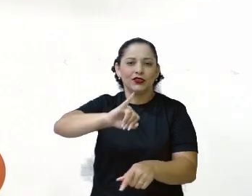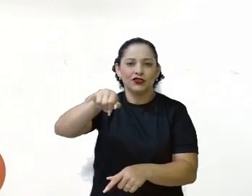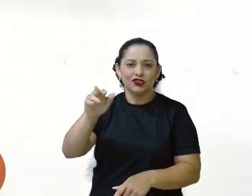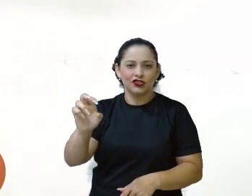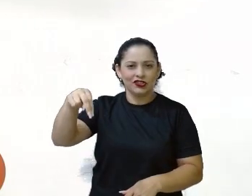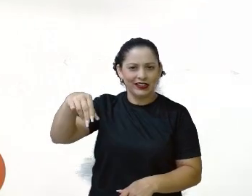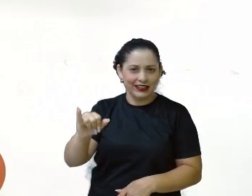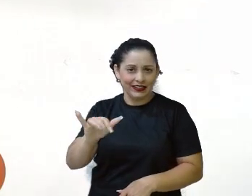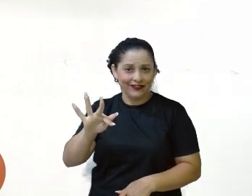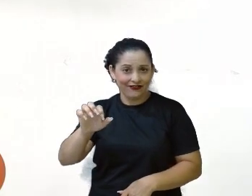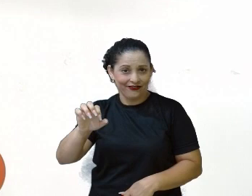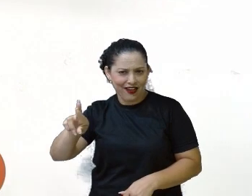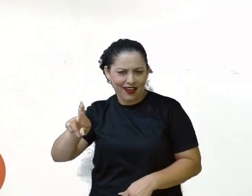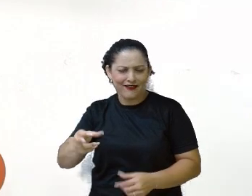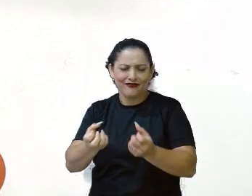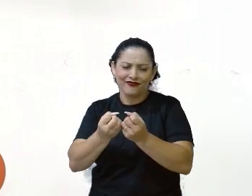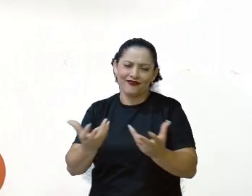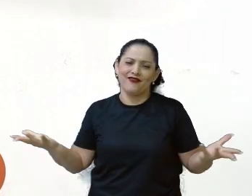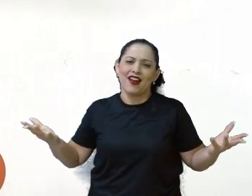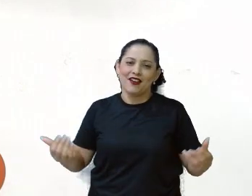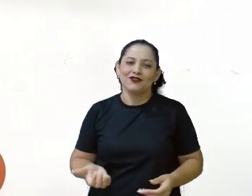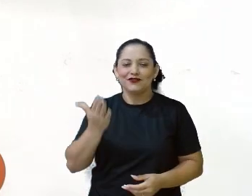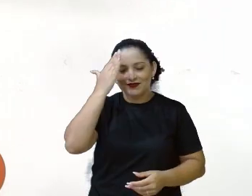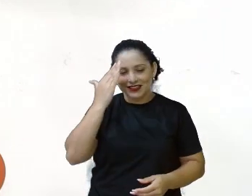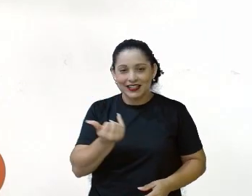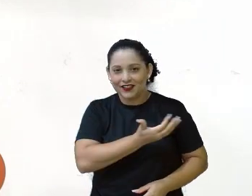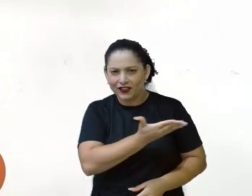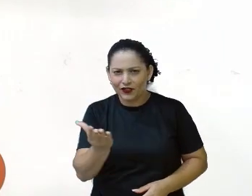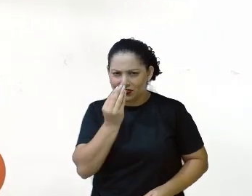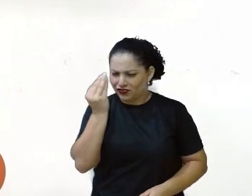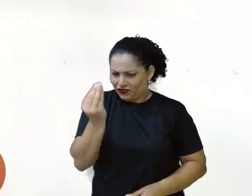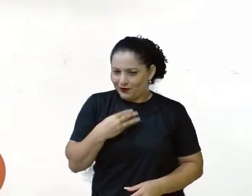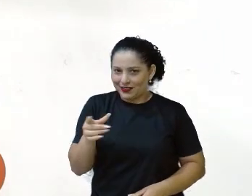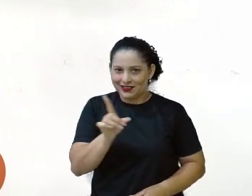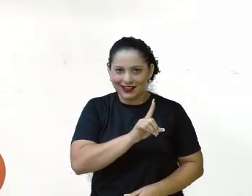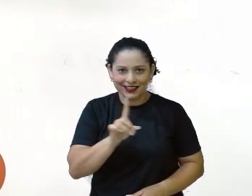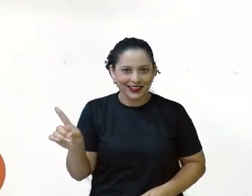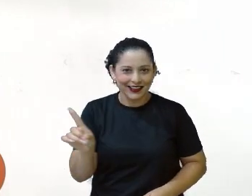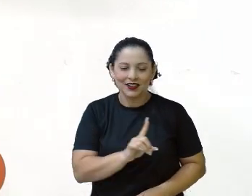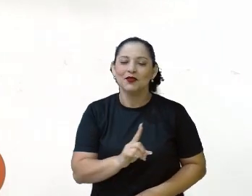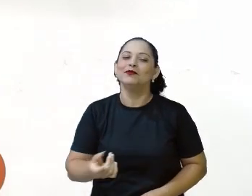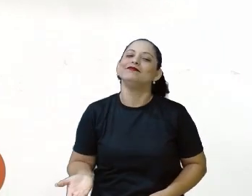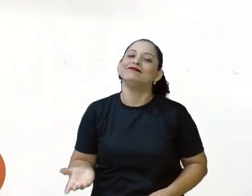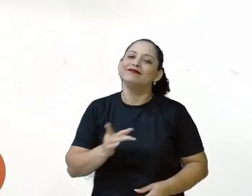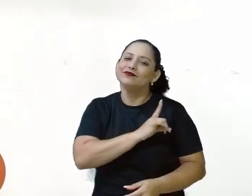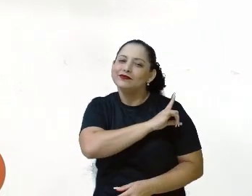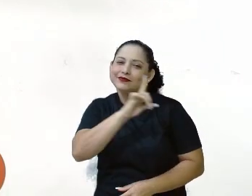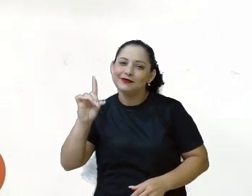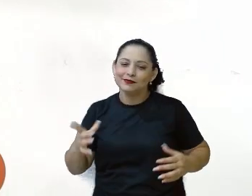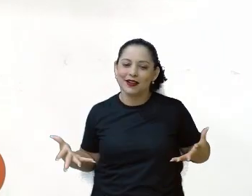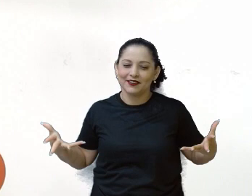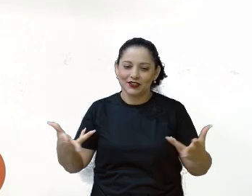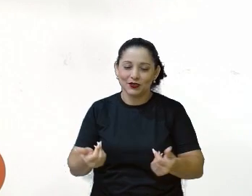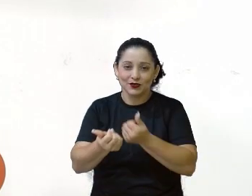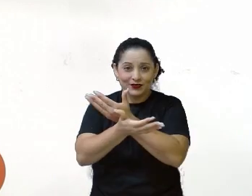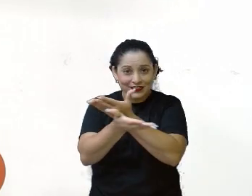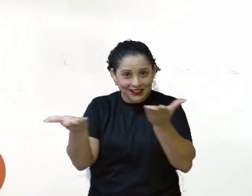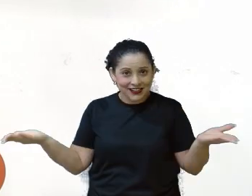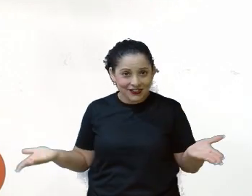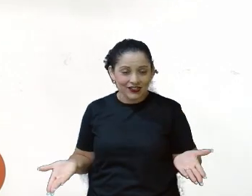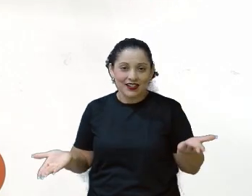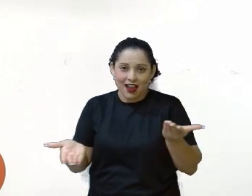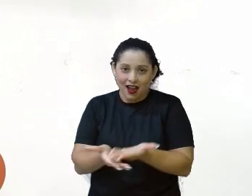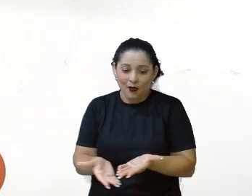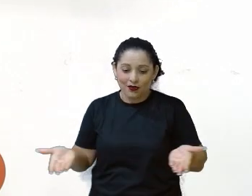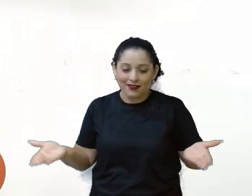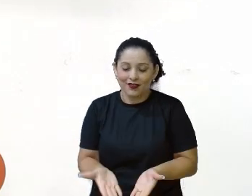vocês não me abandonam, né? Eu sei que vocês não me deixam sozinha. Desde já, eu desejo um excelente dia e espero que vocês gostem